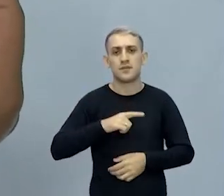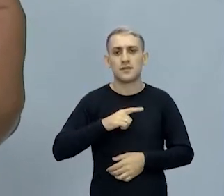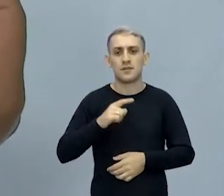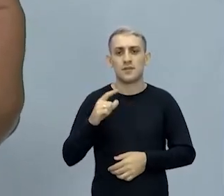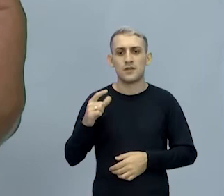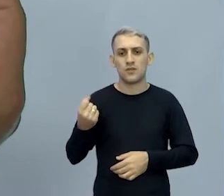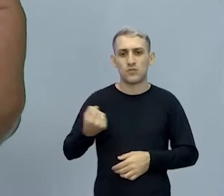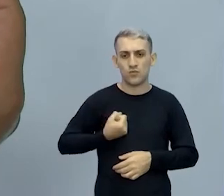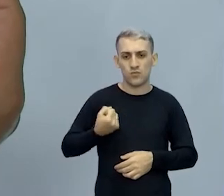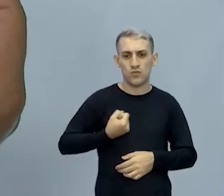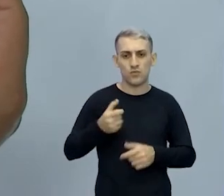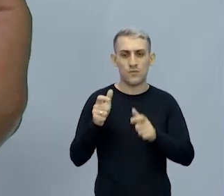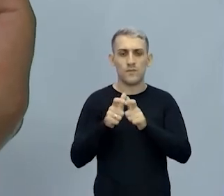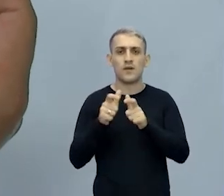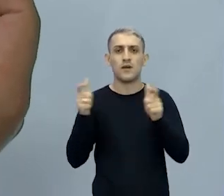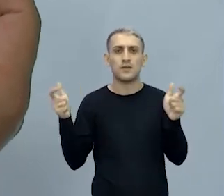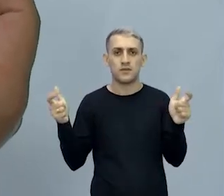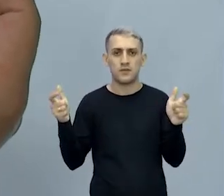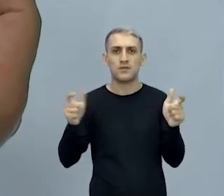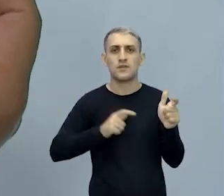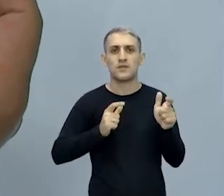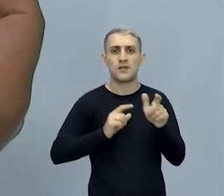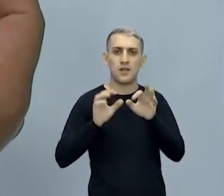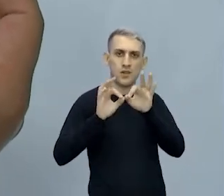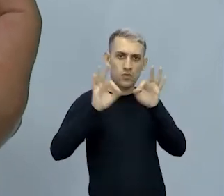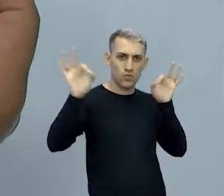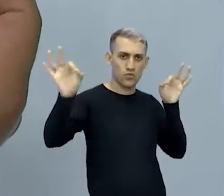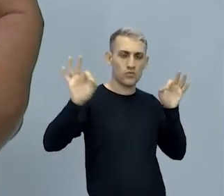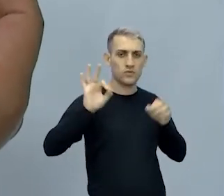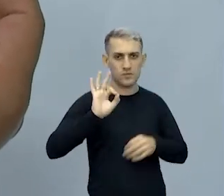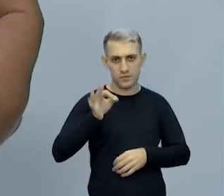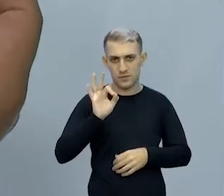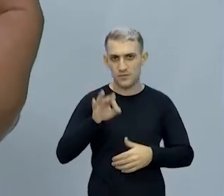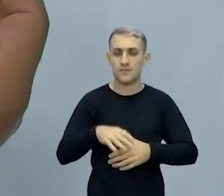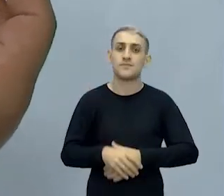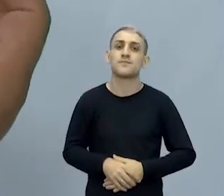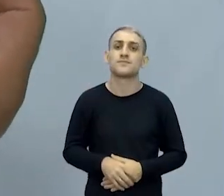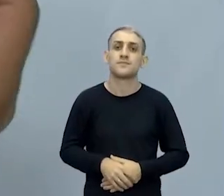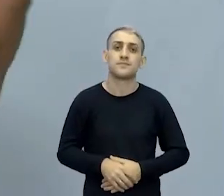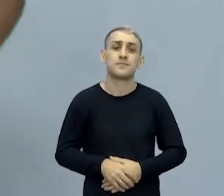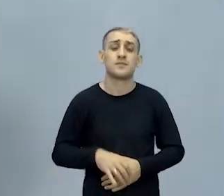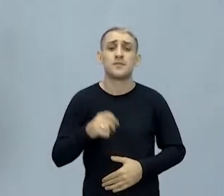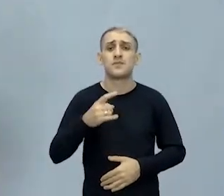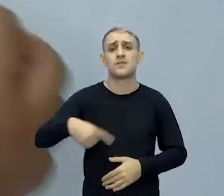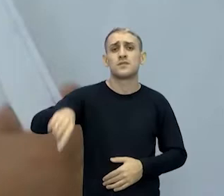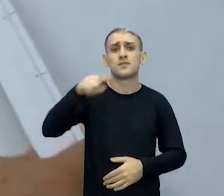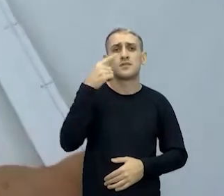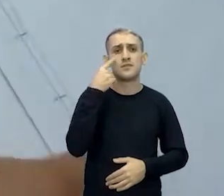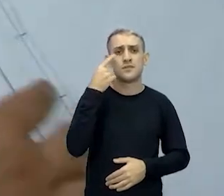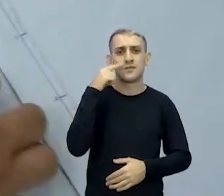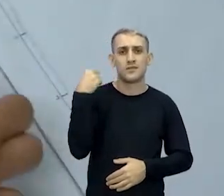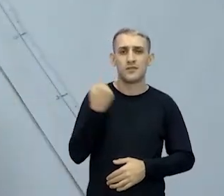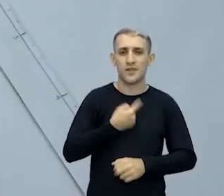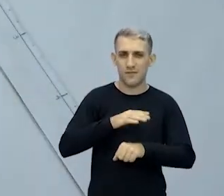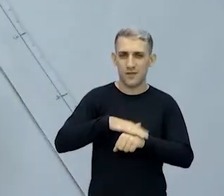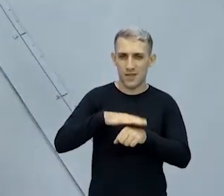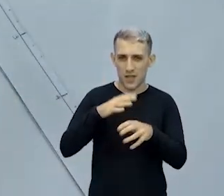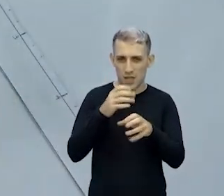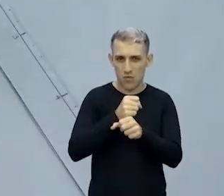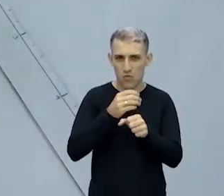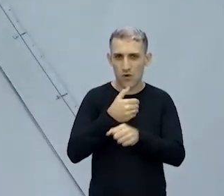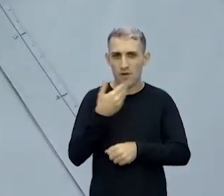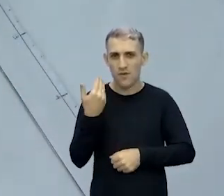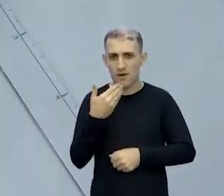número da minha razão, mais longe vai ser. Tudo bem? E aí, se você for ver, vamos fazer umas contas